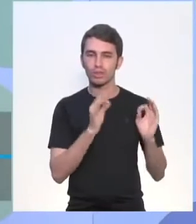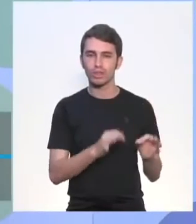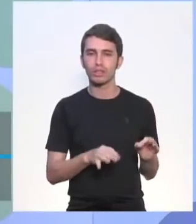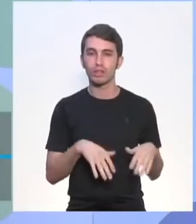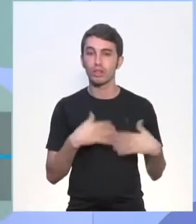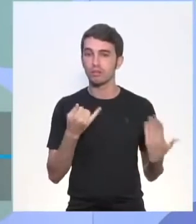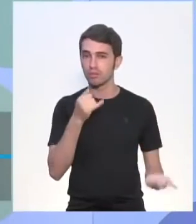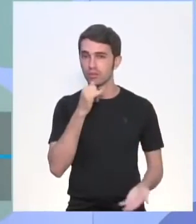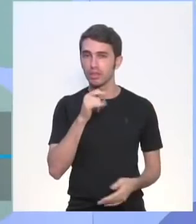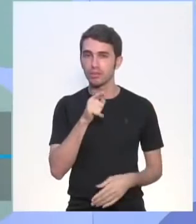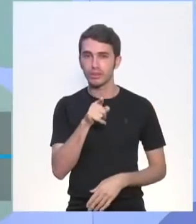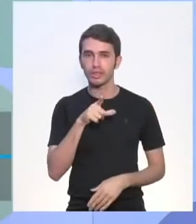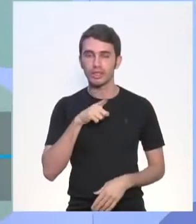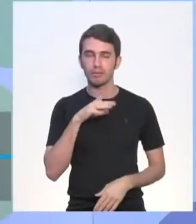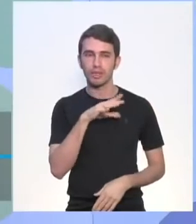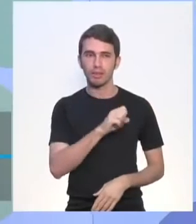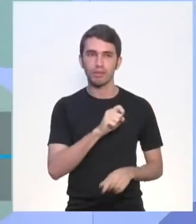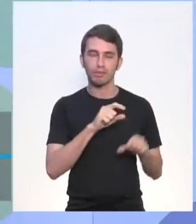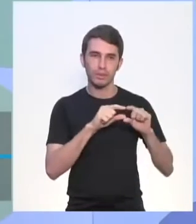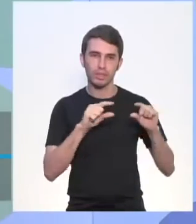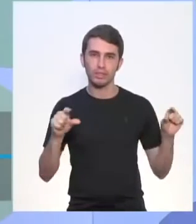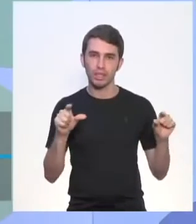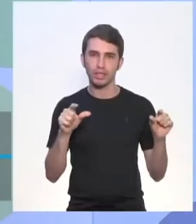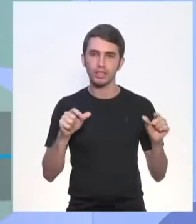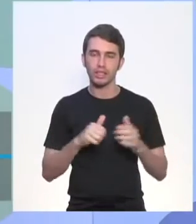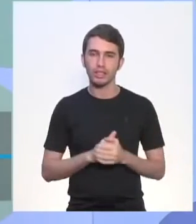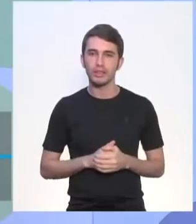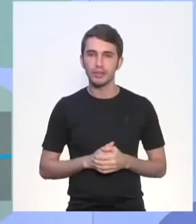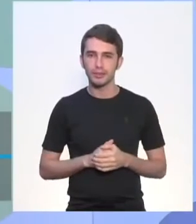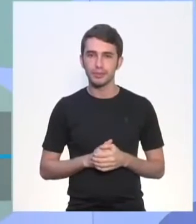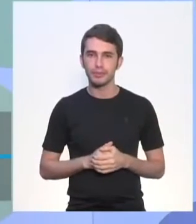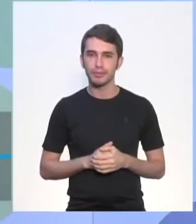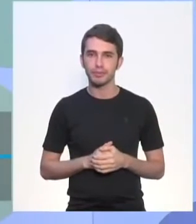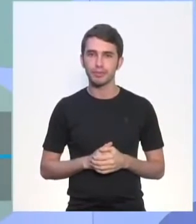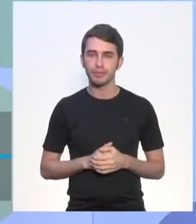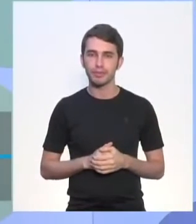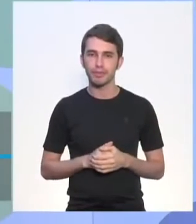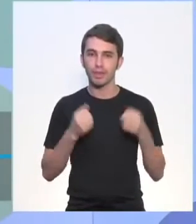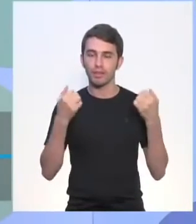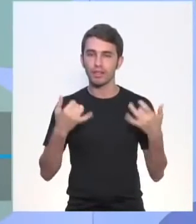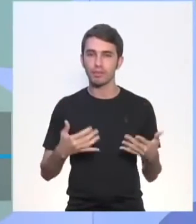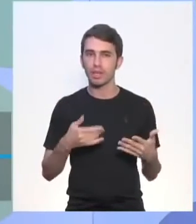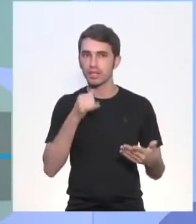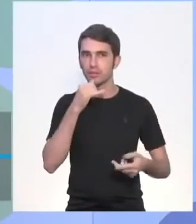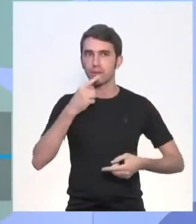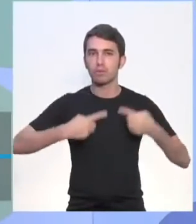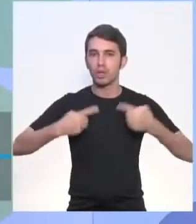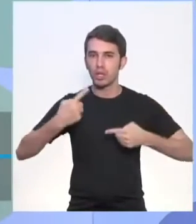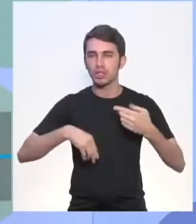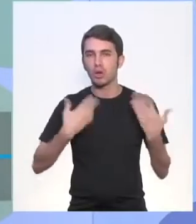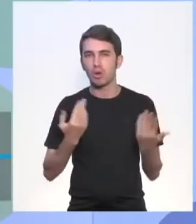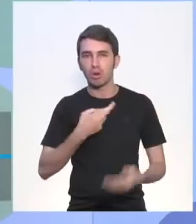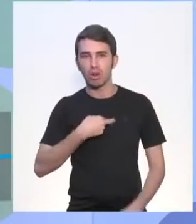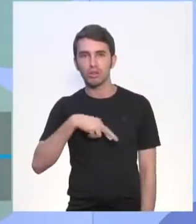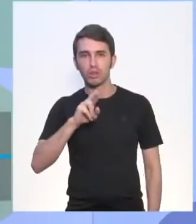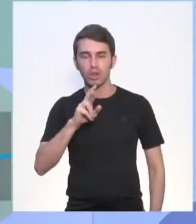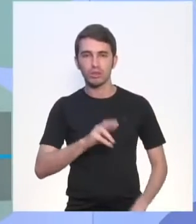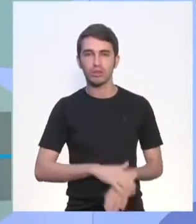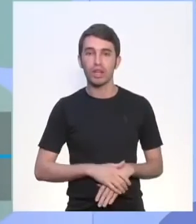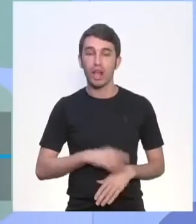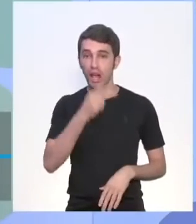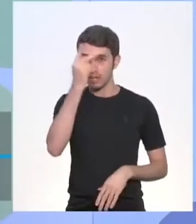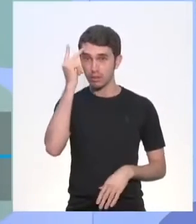quando você, por exemplo, pega uma mensagem sensacionalista que vai falar sobre questões políticas ou religiosas, as pessoas